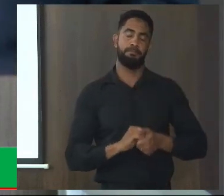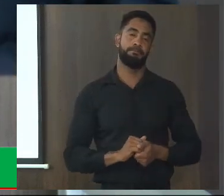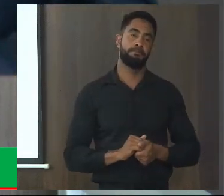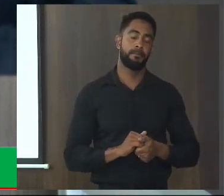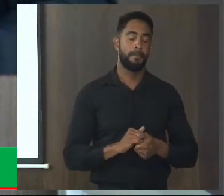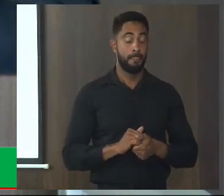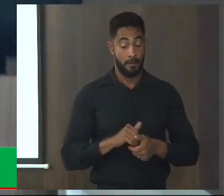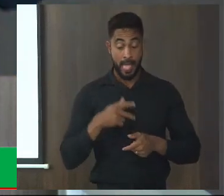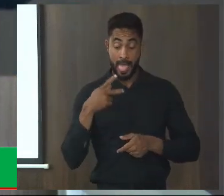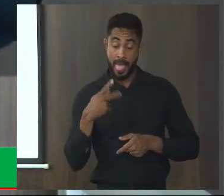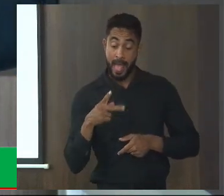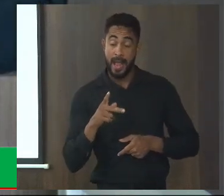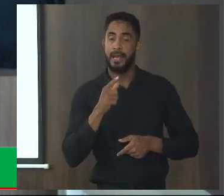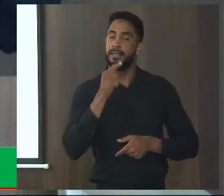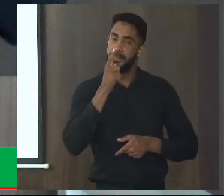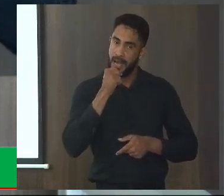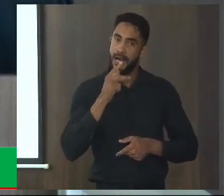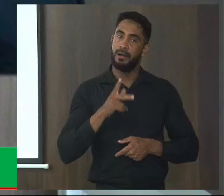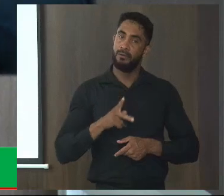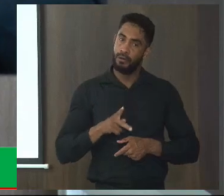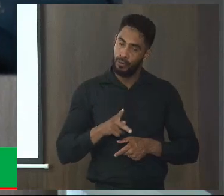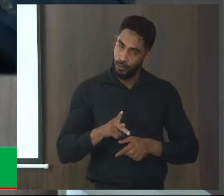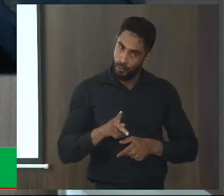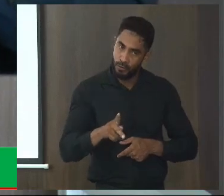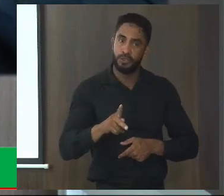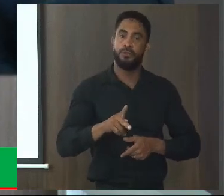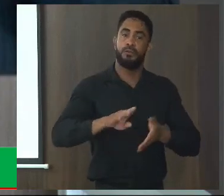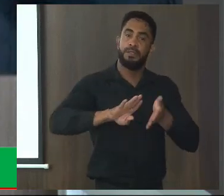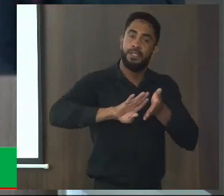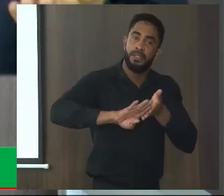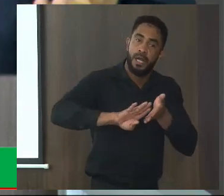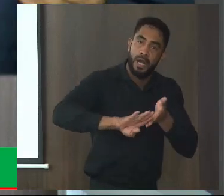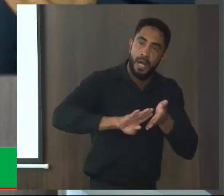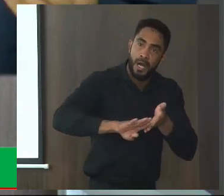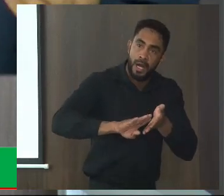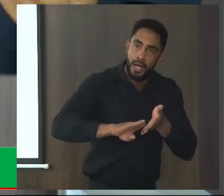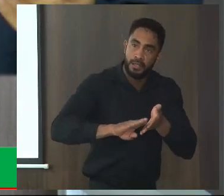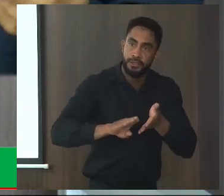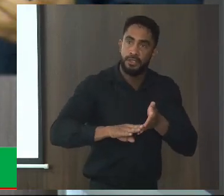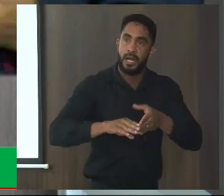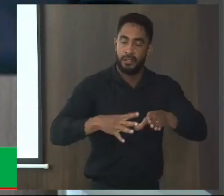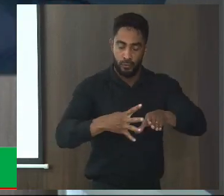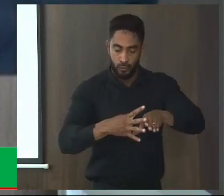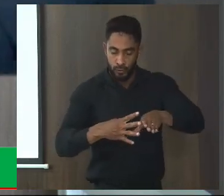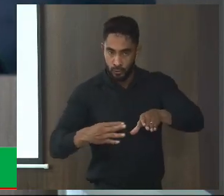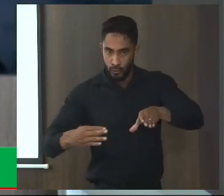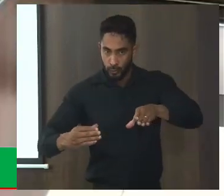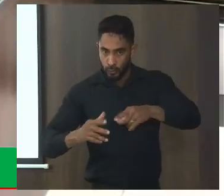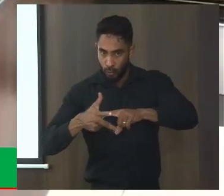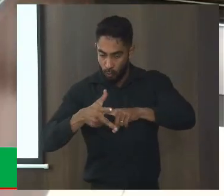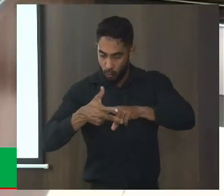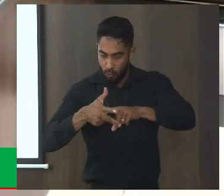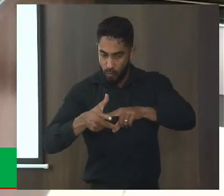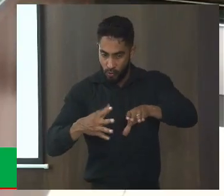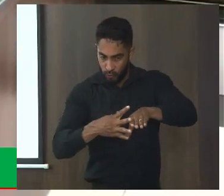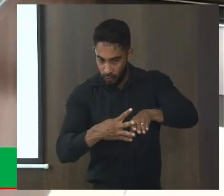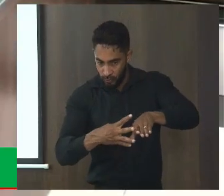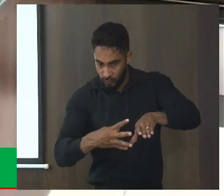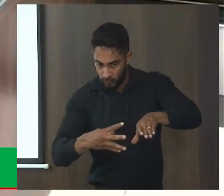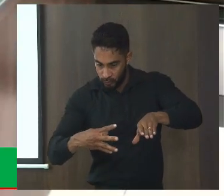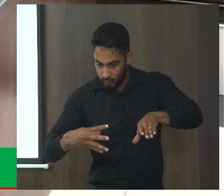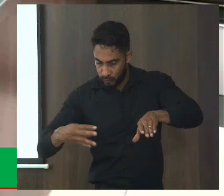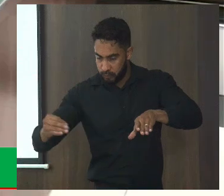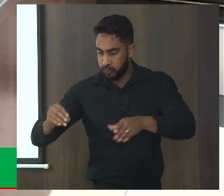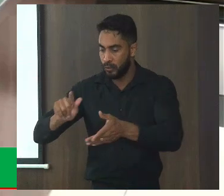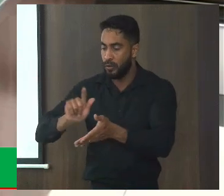essa água, ela continua sendo retirada através de um bombeamento que passa por uma ETA, uma estação